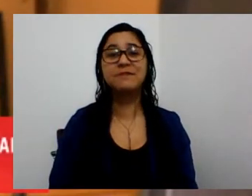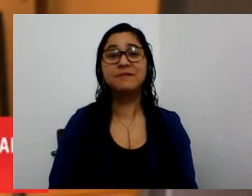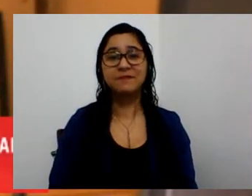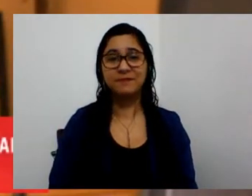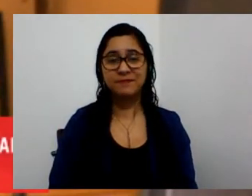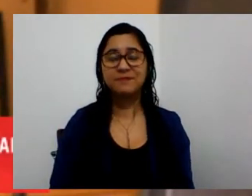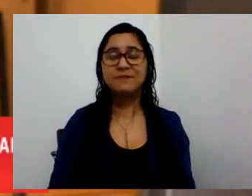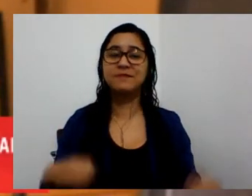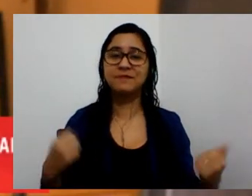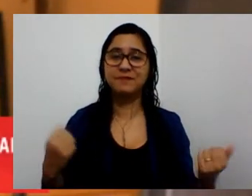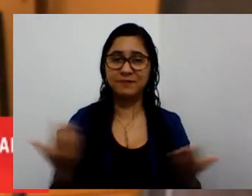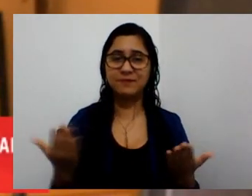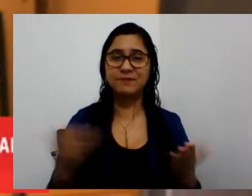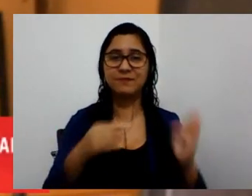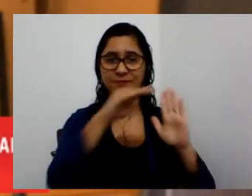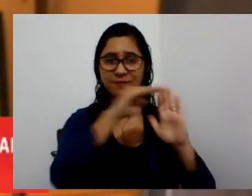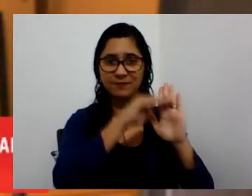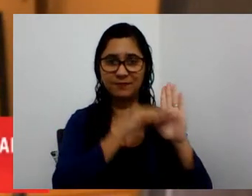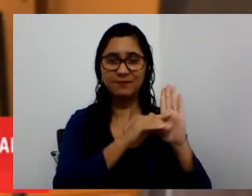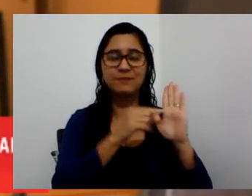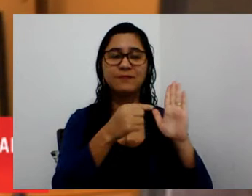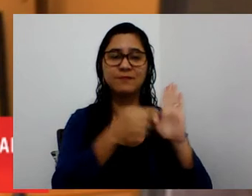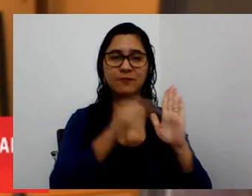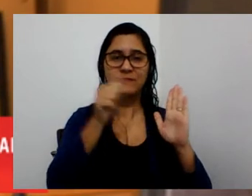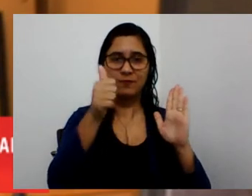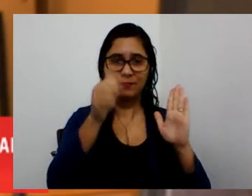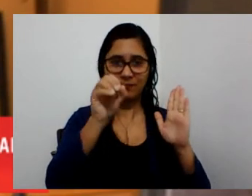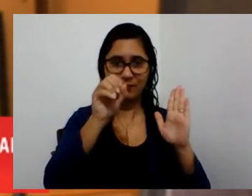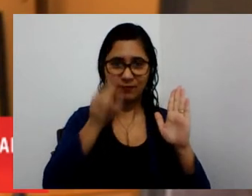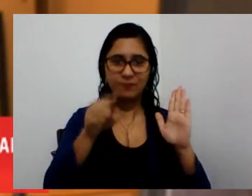disposição, então, do item 10.3,